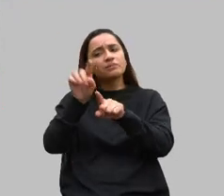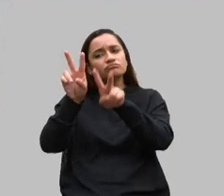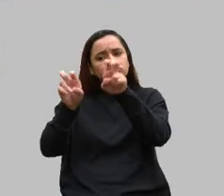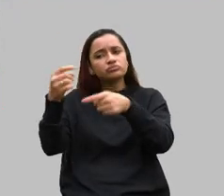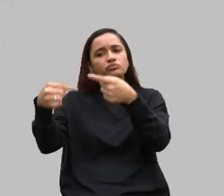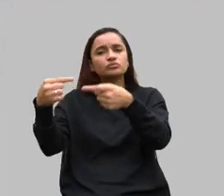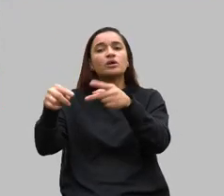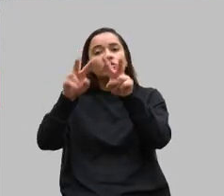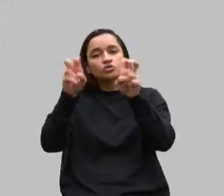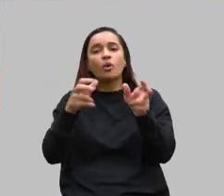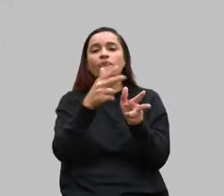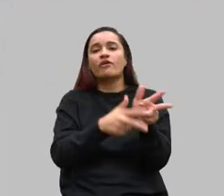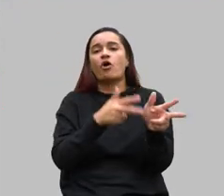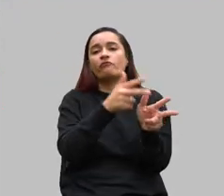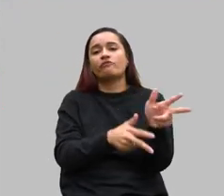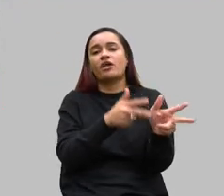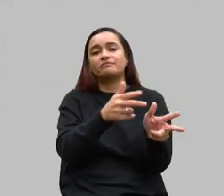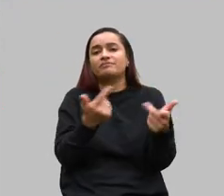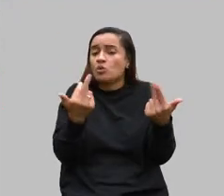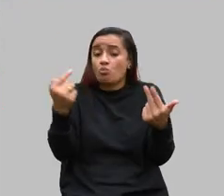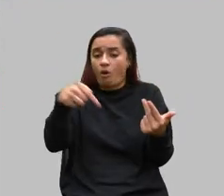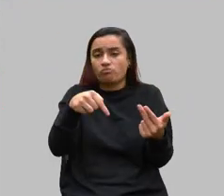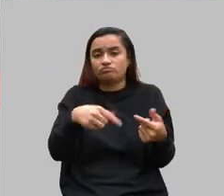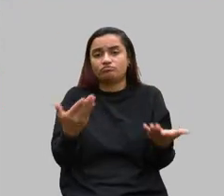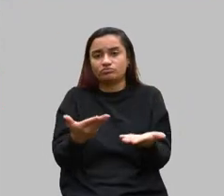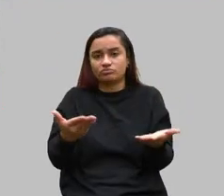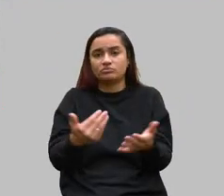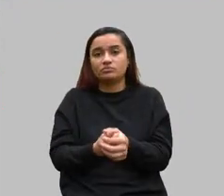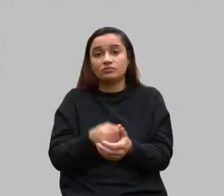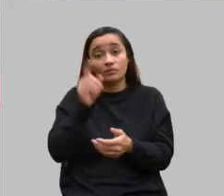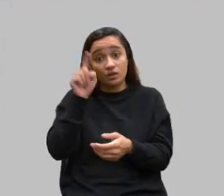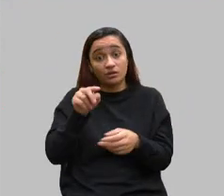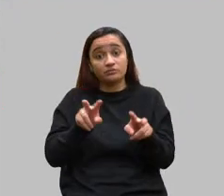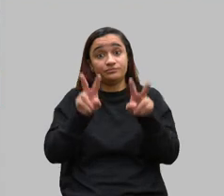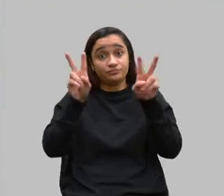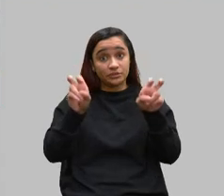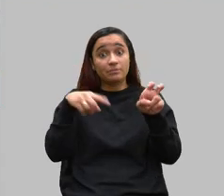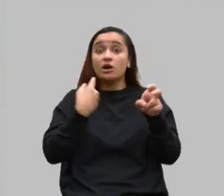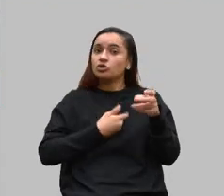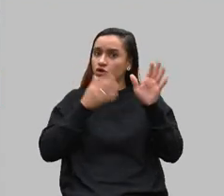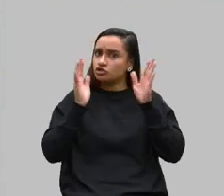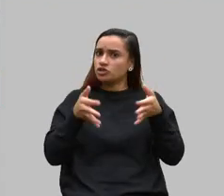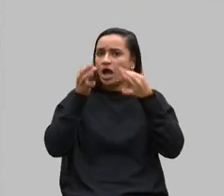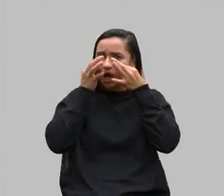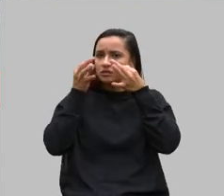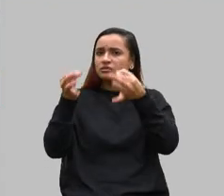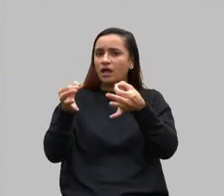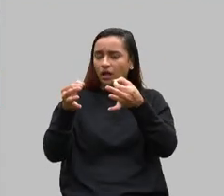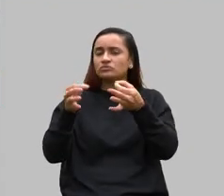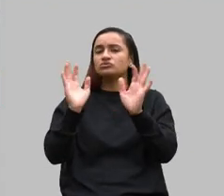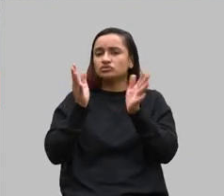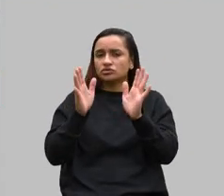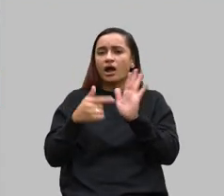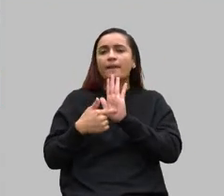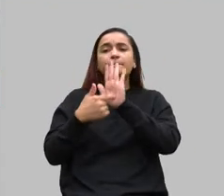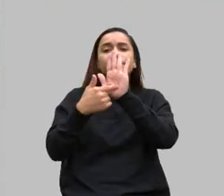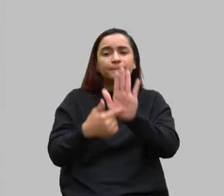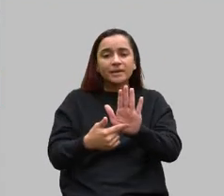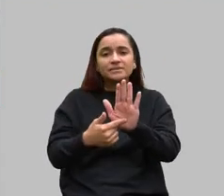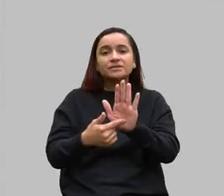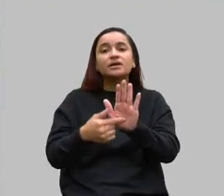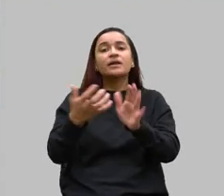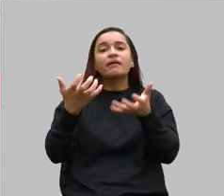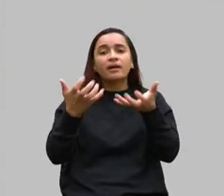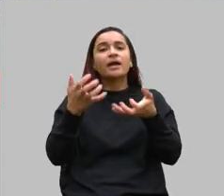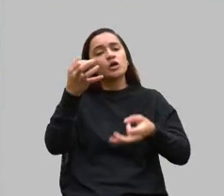Ferroviária da discussão que nós estamos fazendo aqui né Então esse é um tema que nós estamos atentos apresentamos pro Ministro renal o nosso pleito né que é justiça